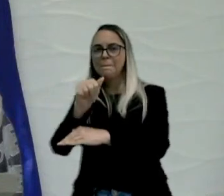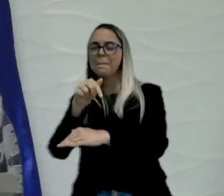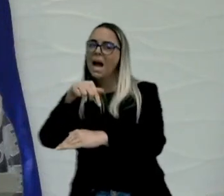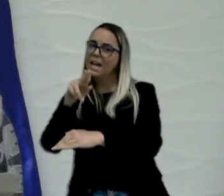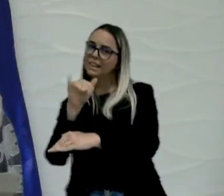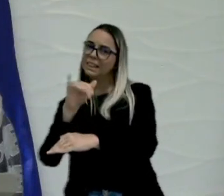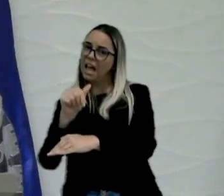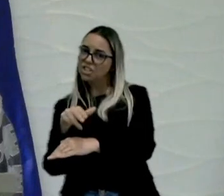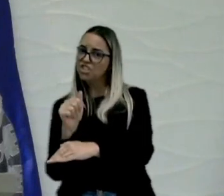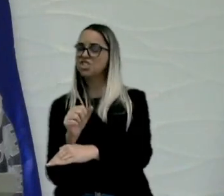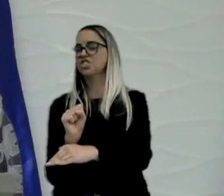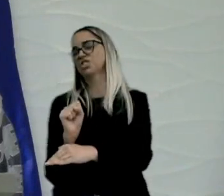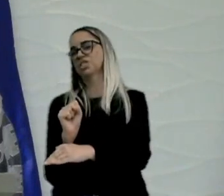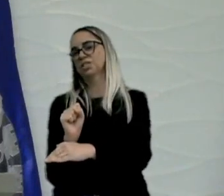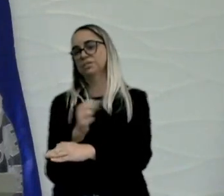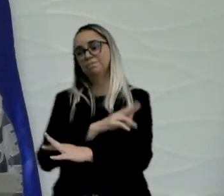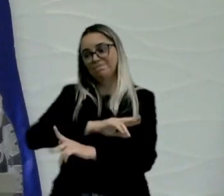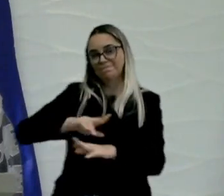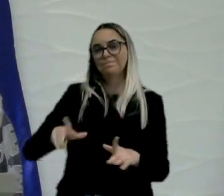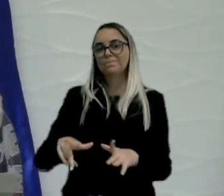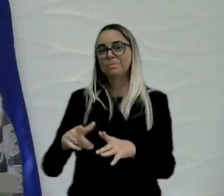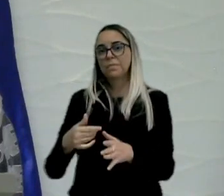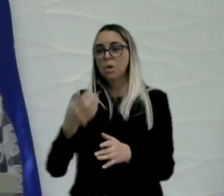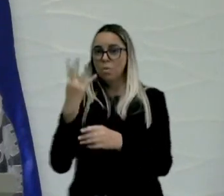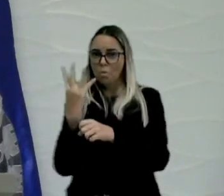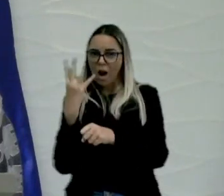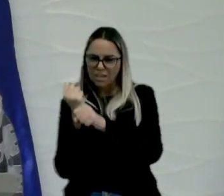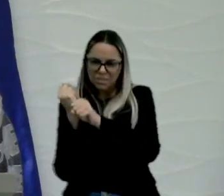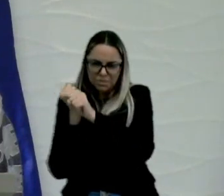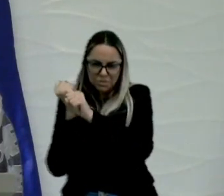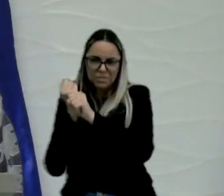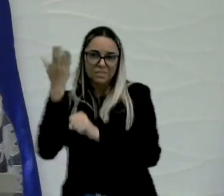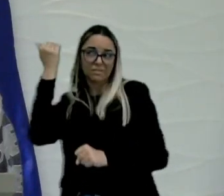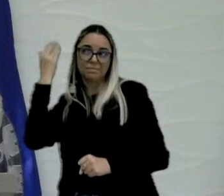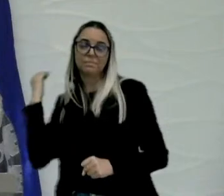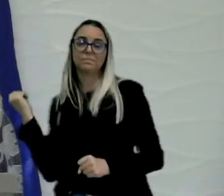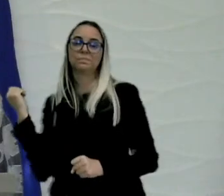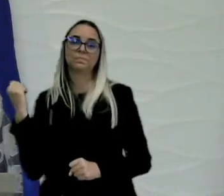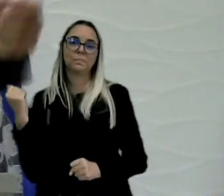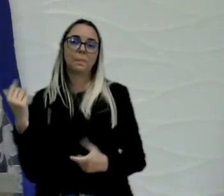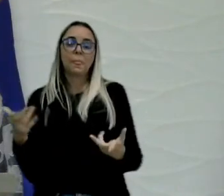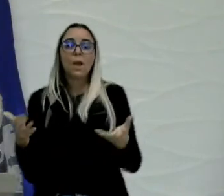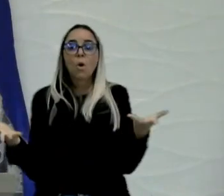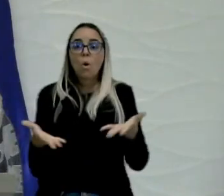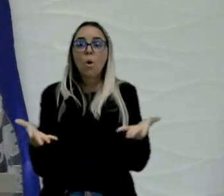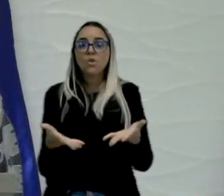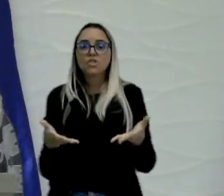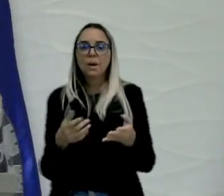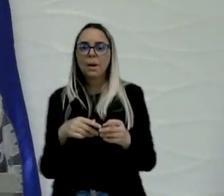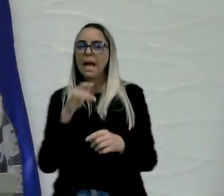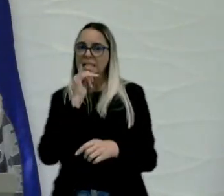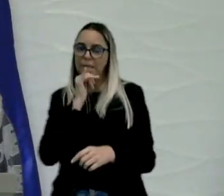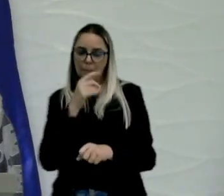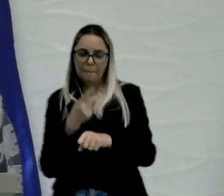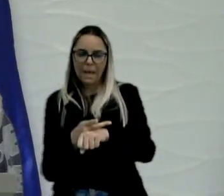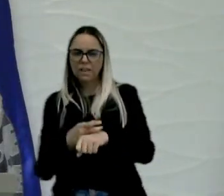há 4 anos atrás hoje atira pedra